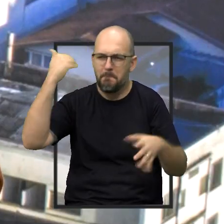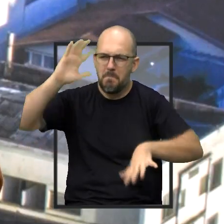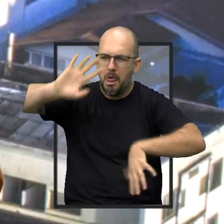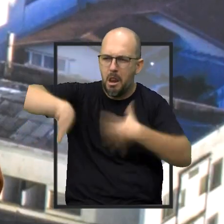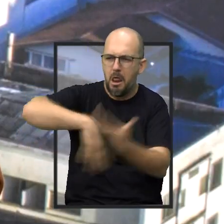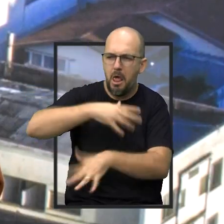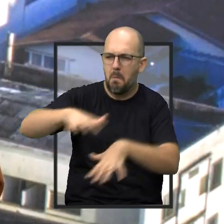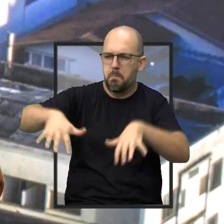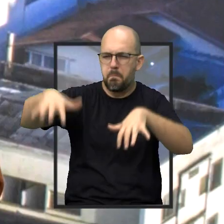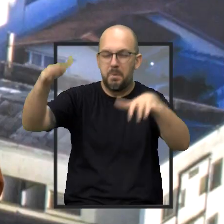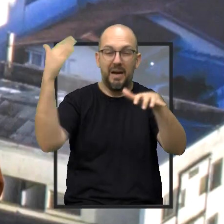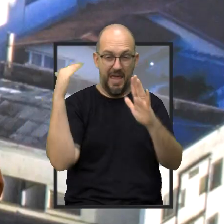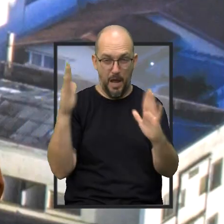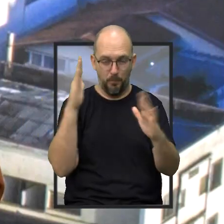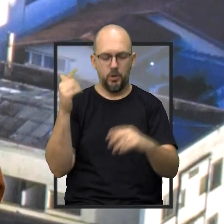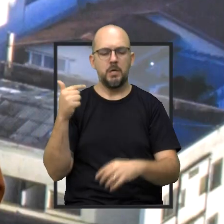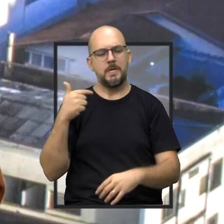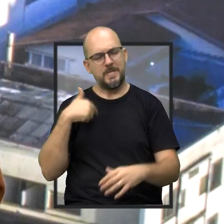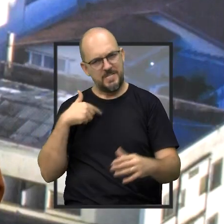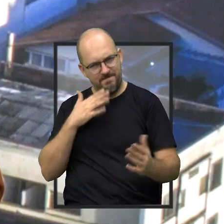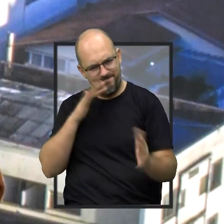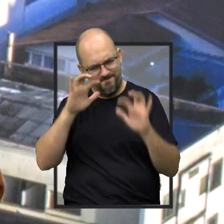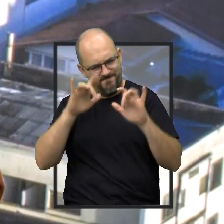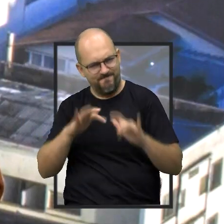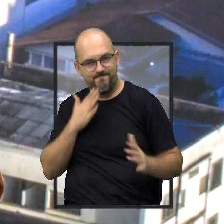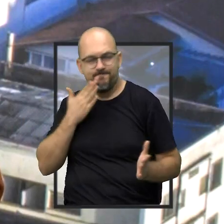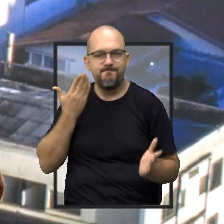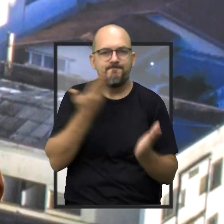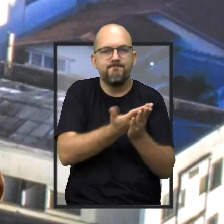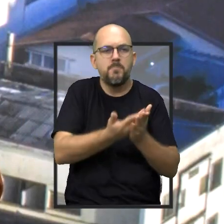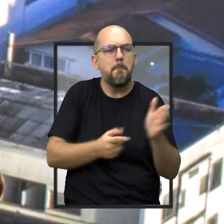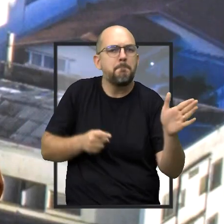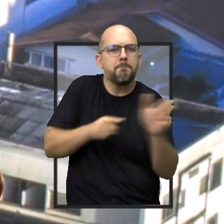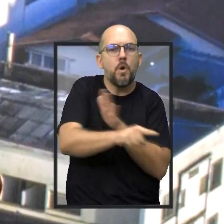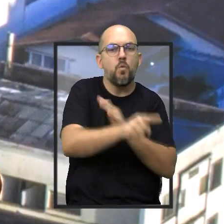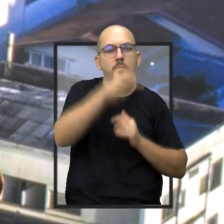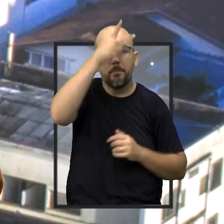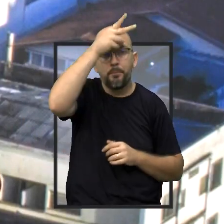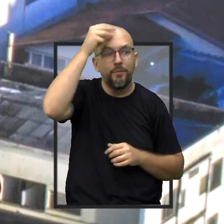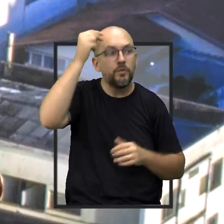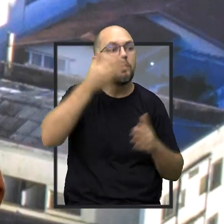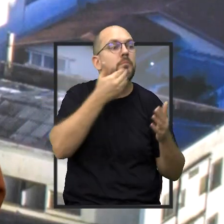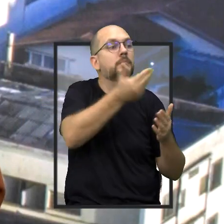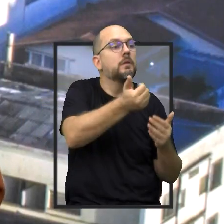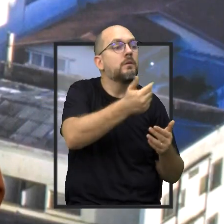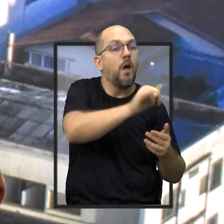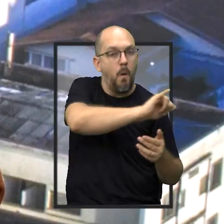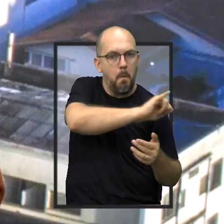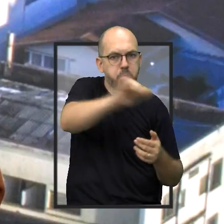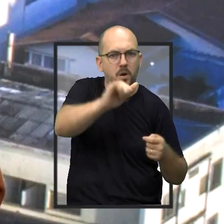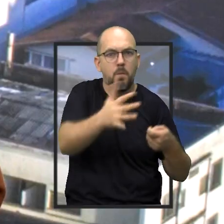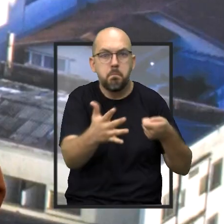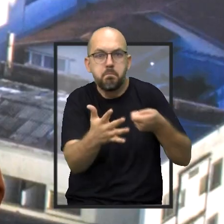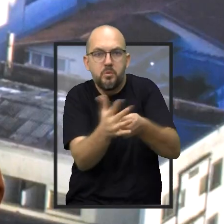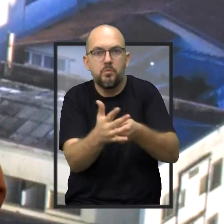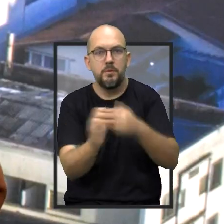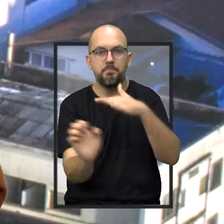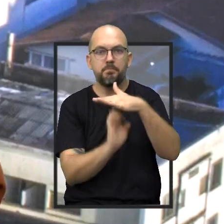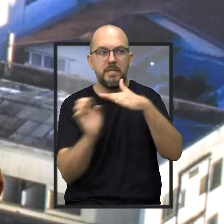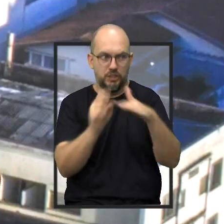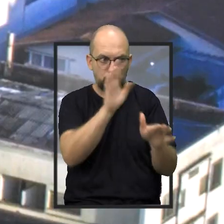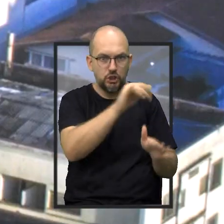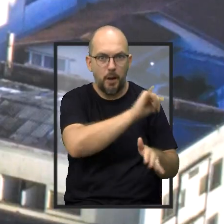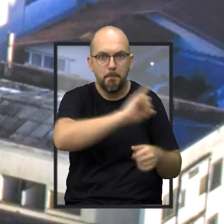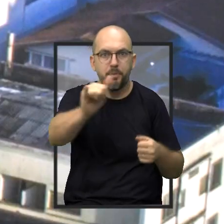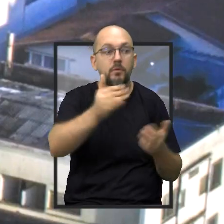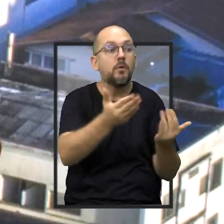lixo, eu fiz diversos requerimentos solicitando do município as notificações feitas